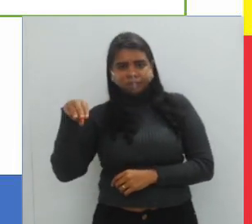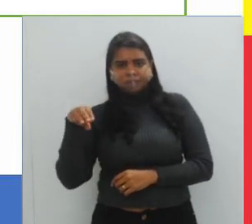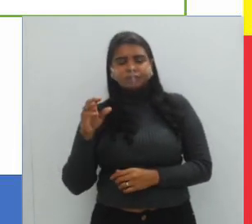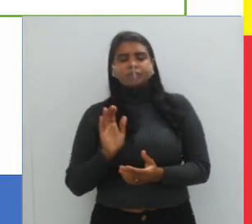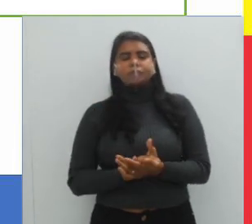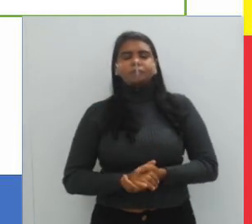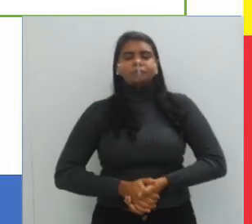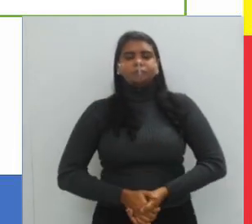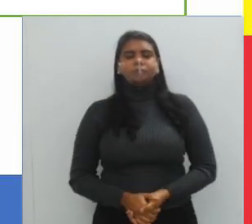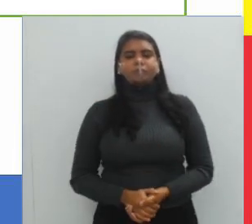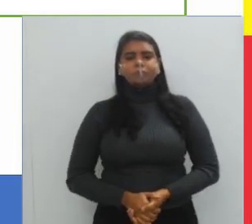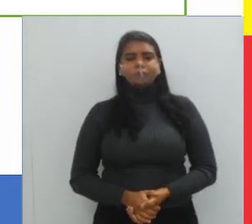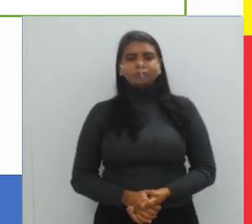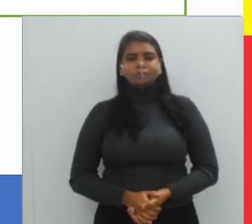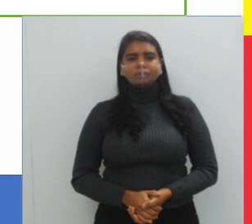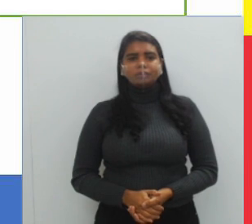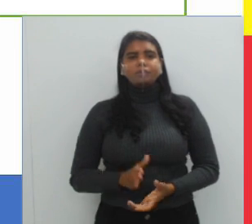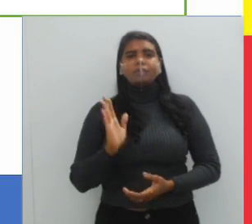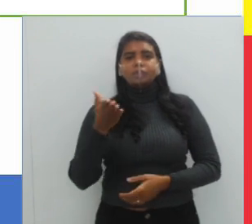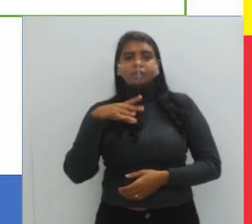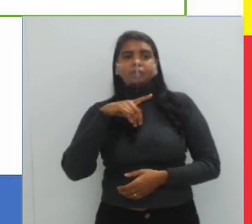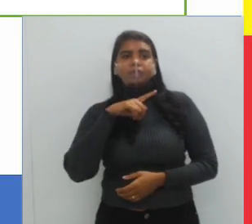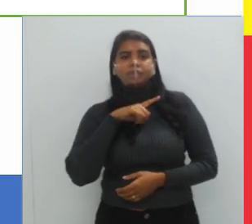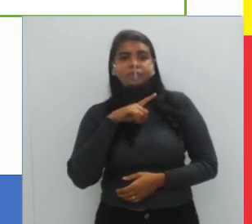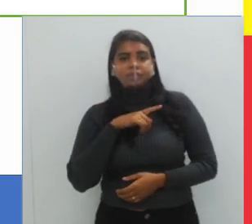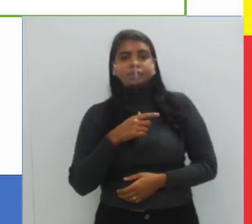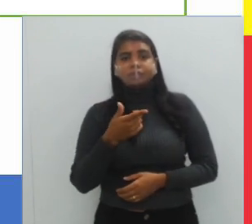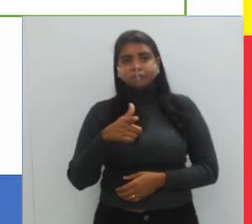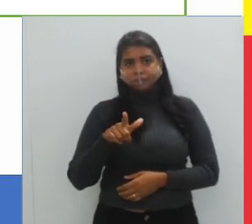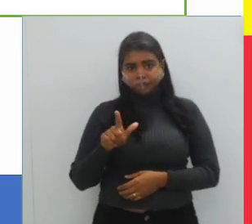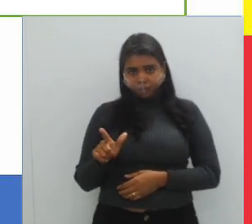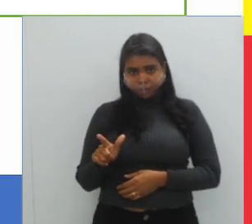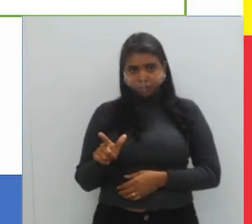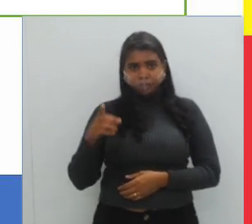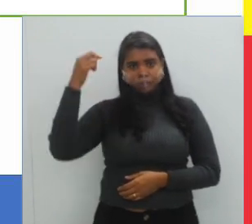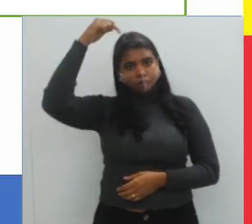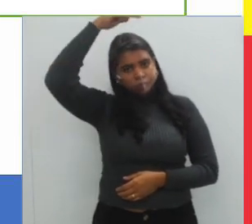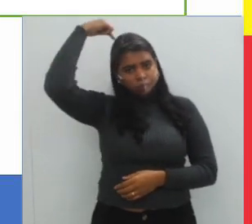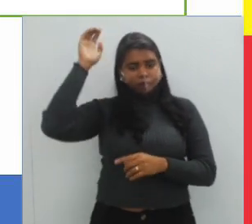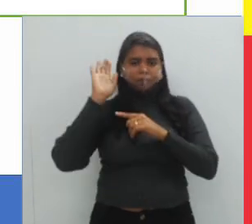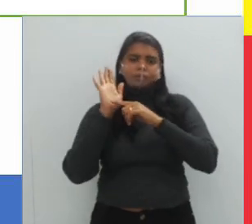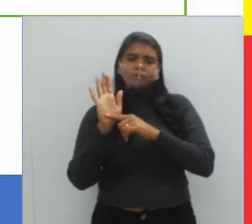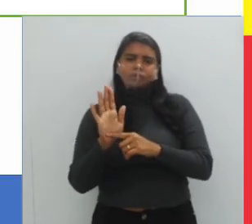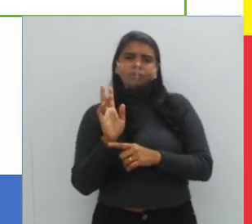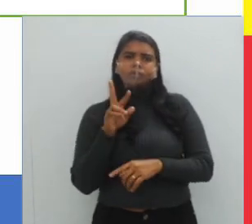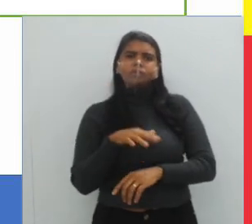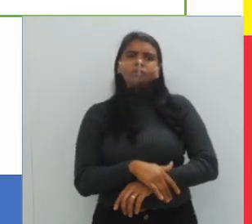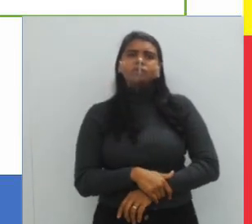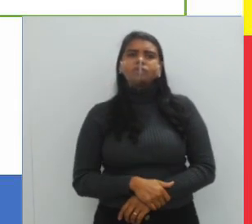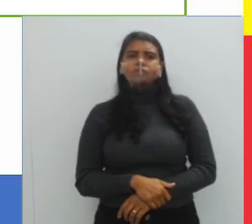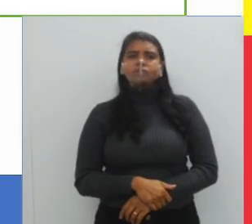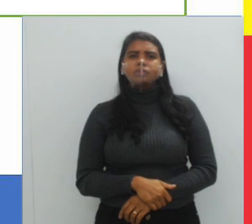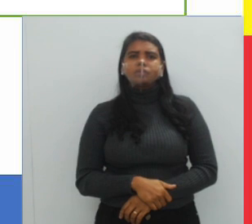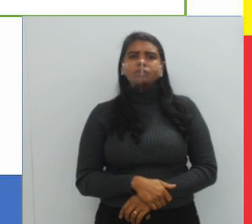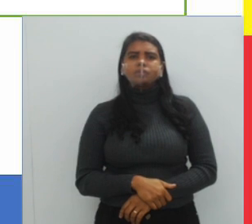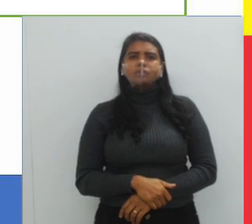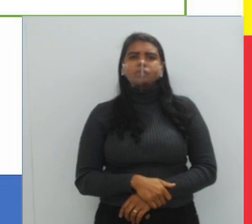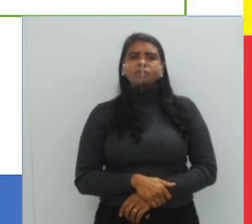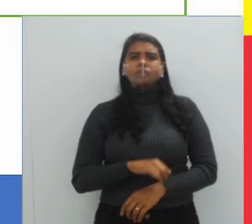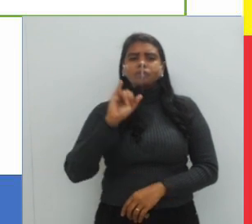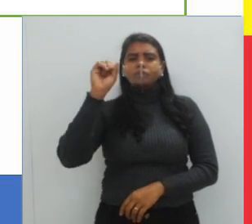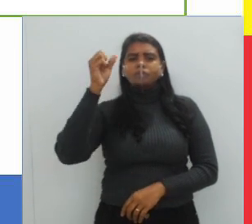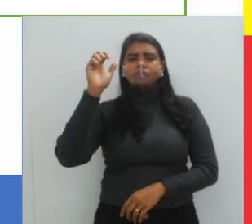do islamismo. Então nós temos agora um outro símbolo sagrado. Vamos ver. O símbolo